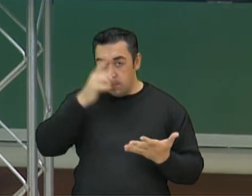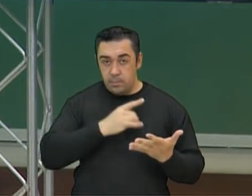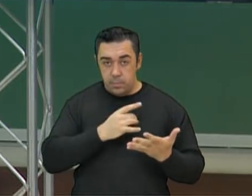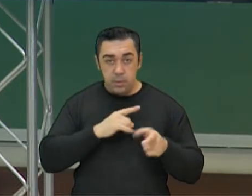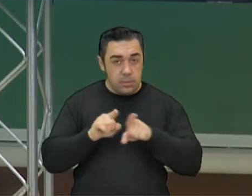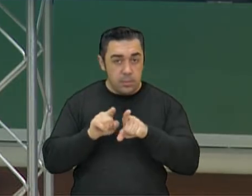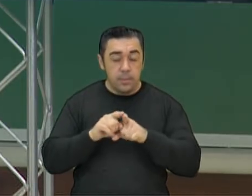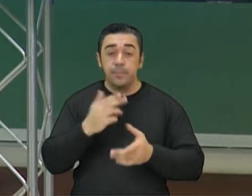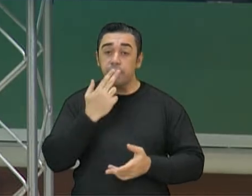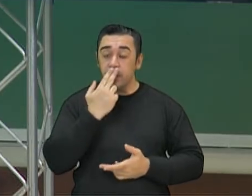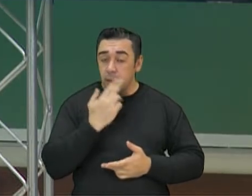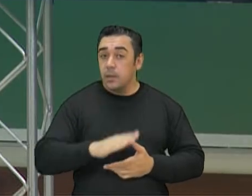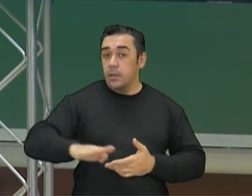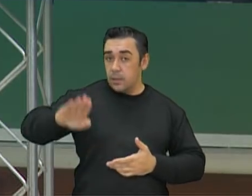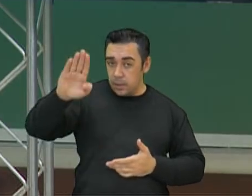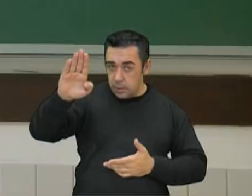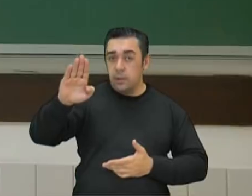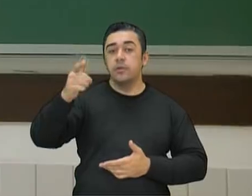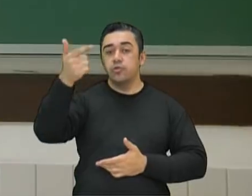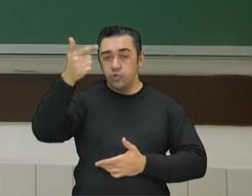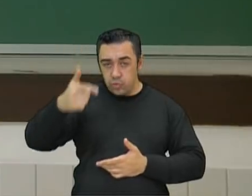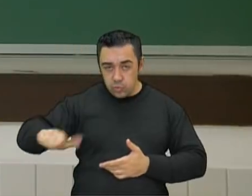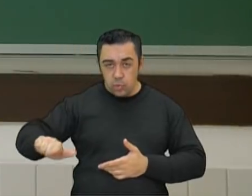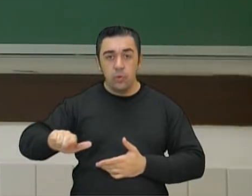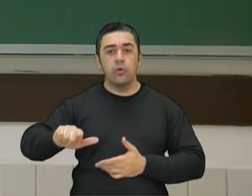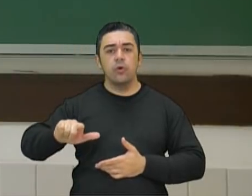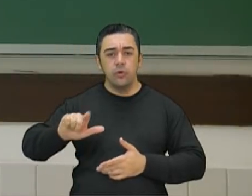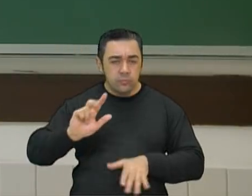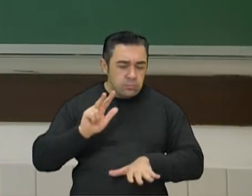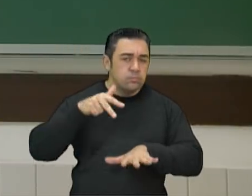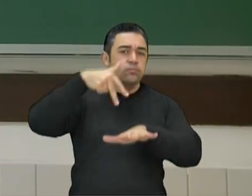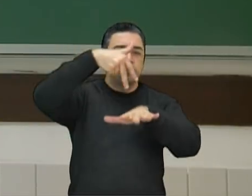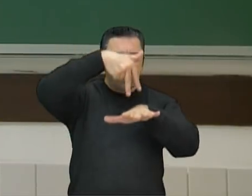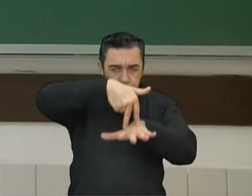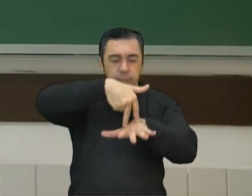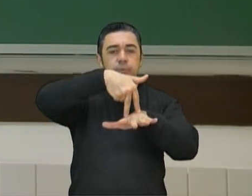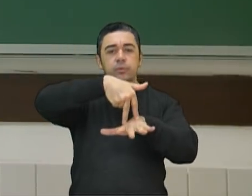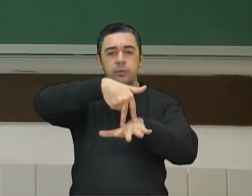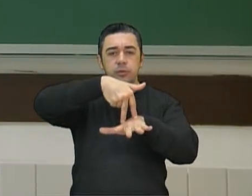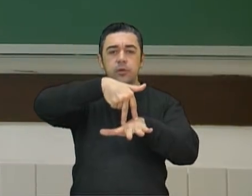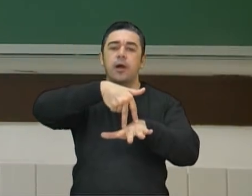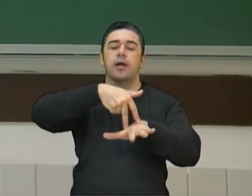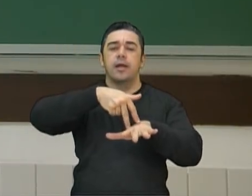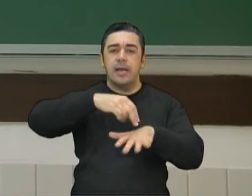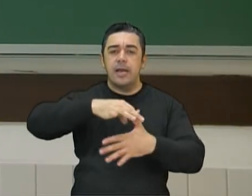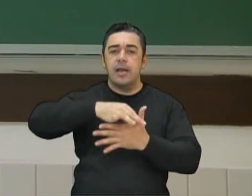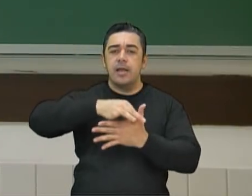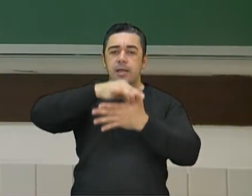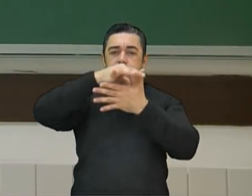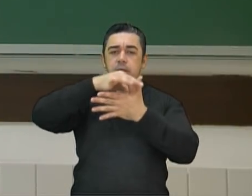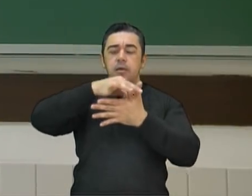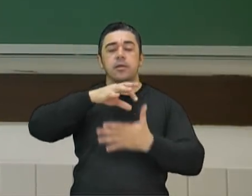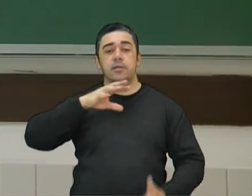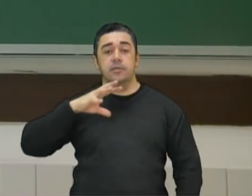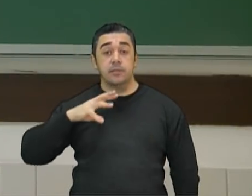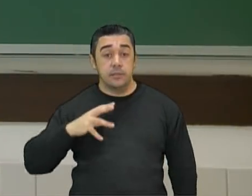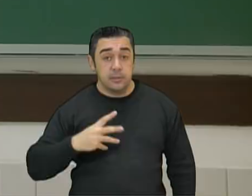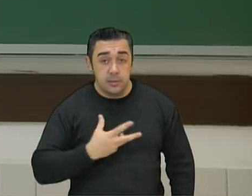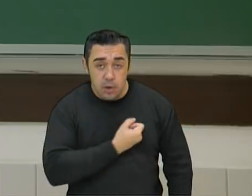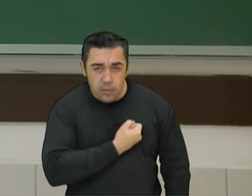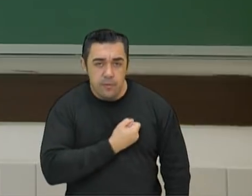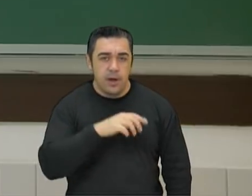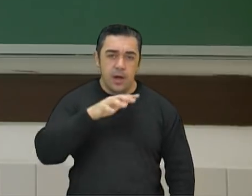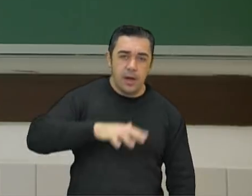Hitler voltou então a se apresentar como o salvador da pátria. Na apresentação dele, ele tinha